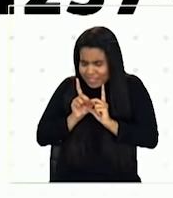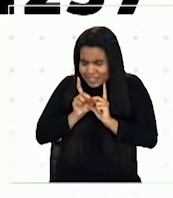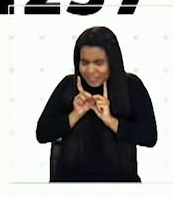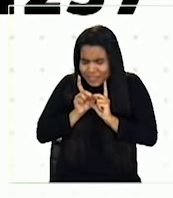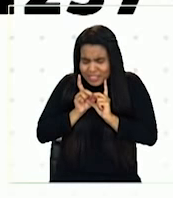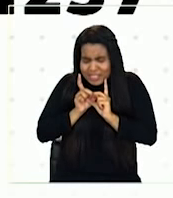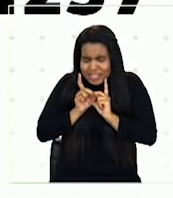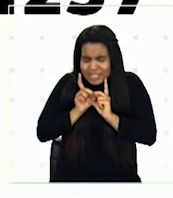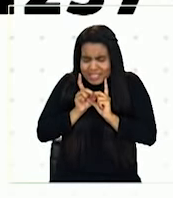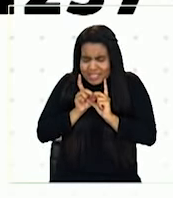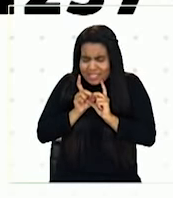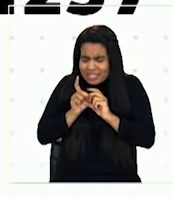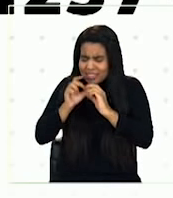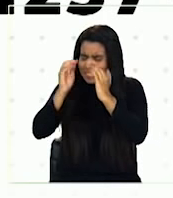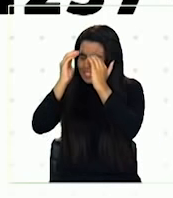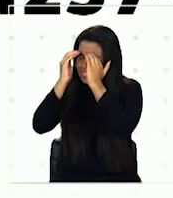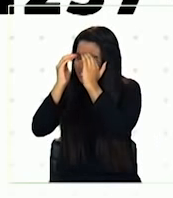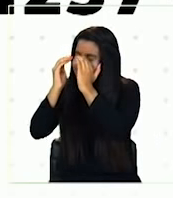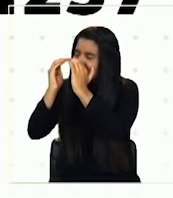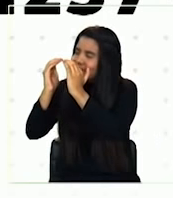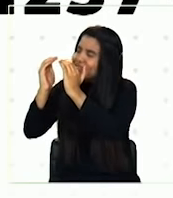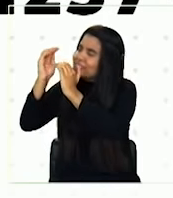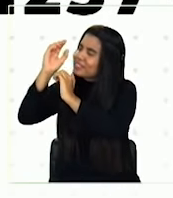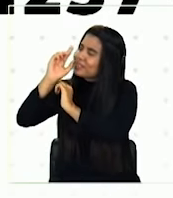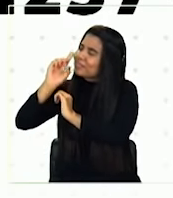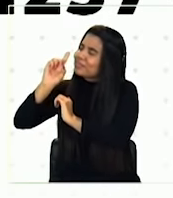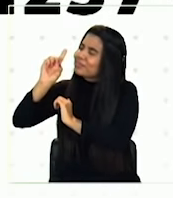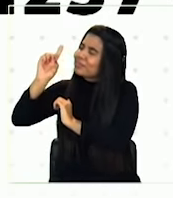em tua casa.